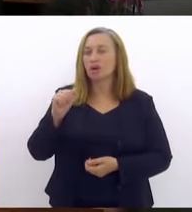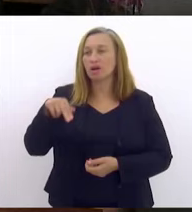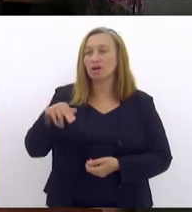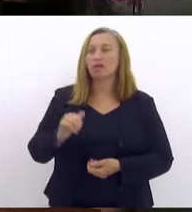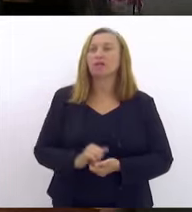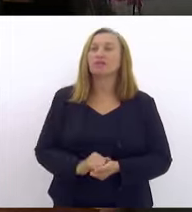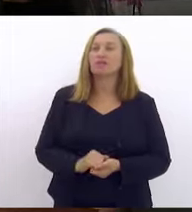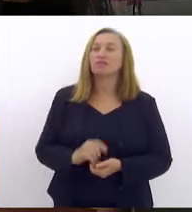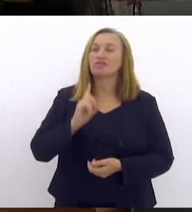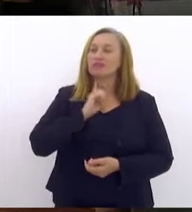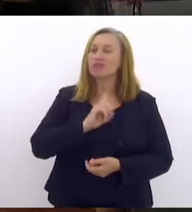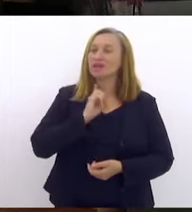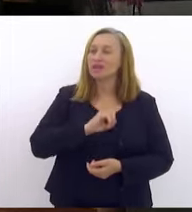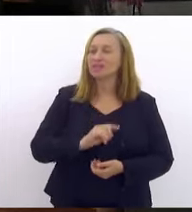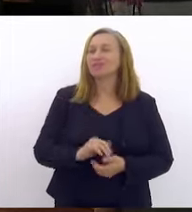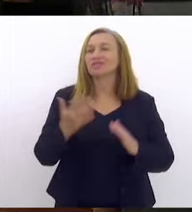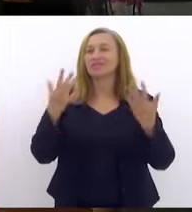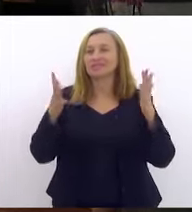flamenguista.